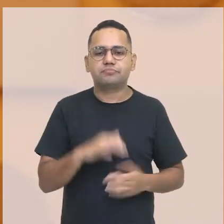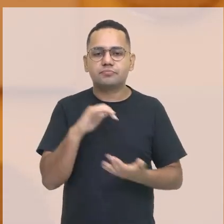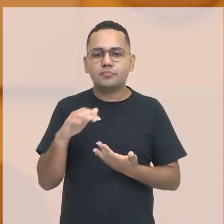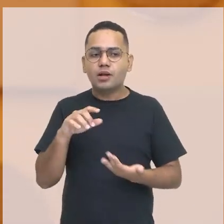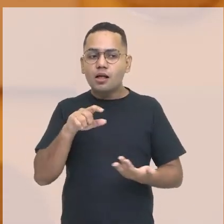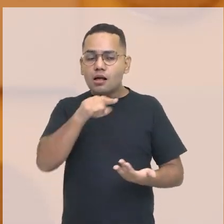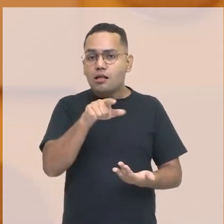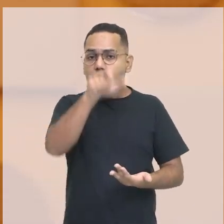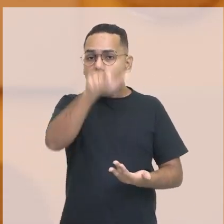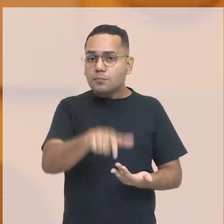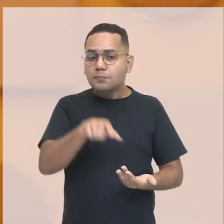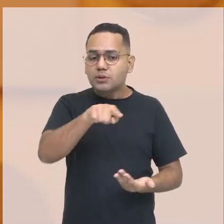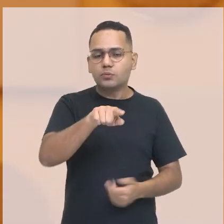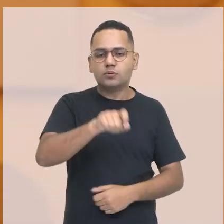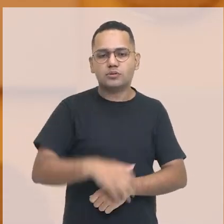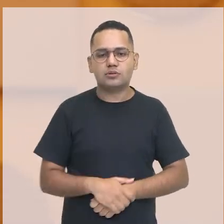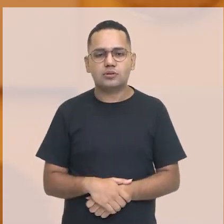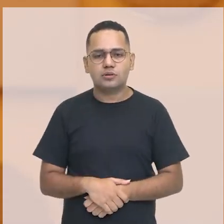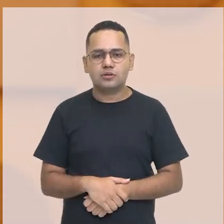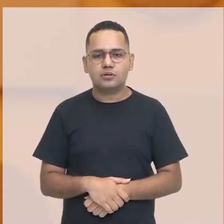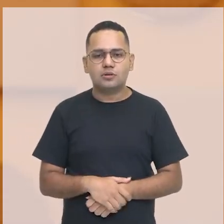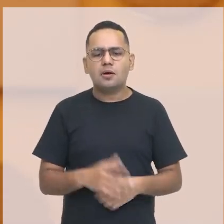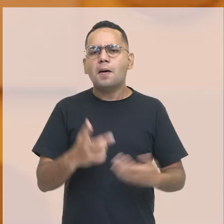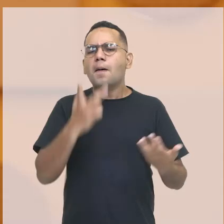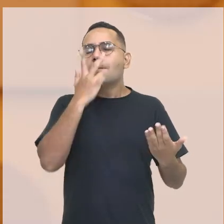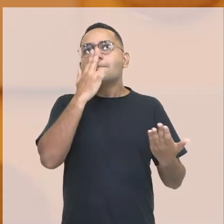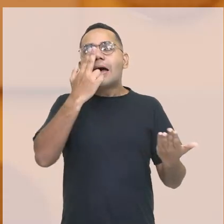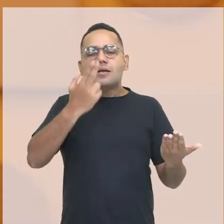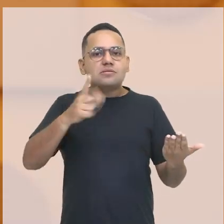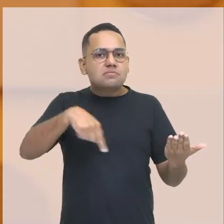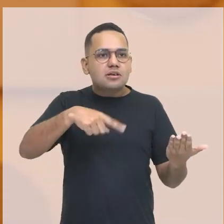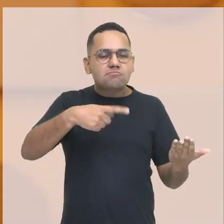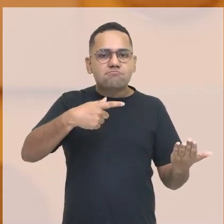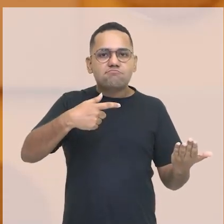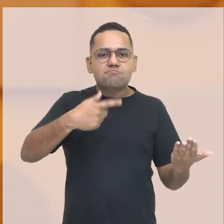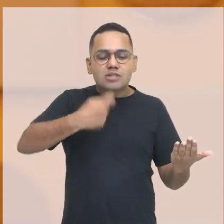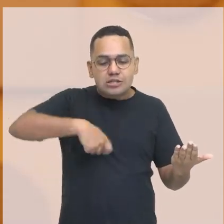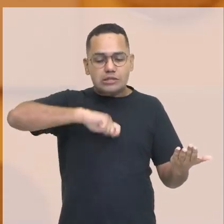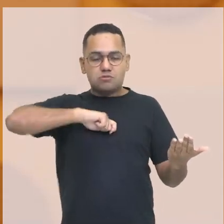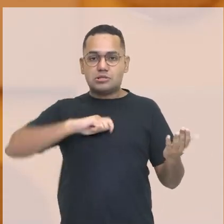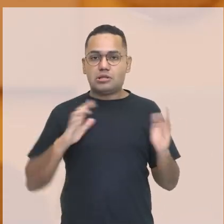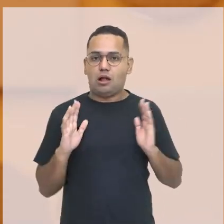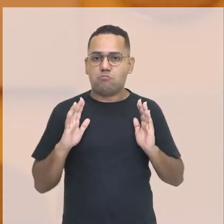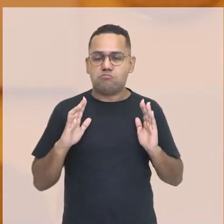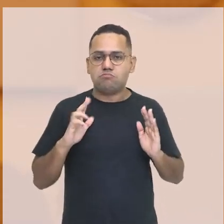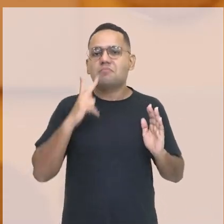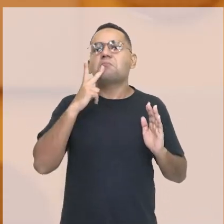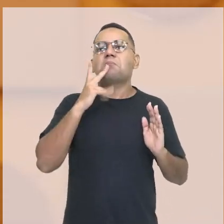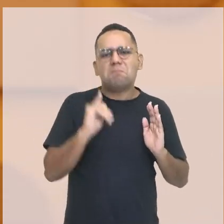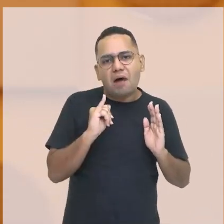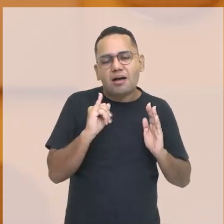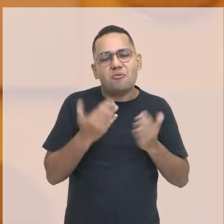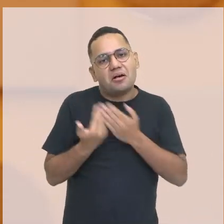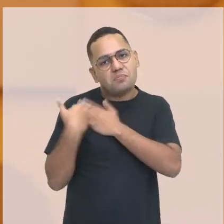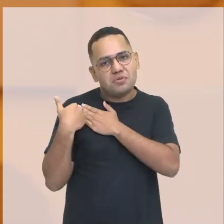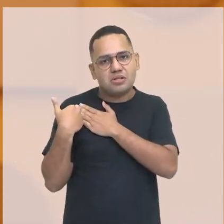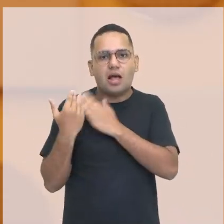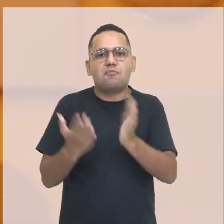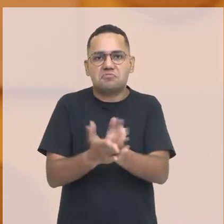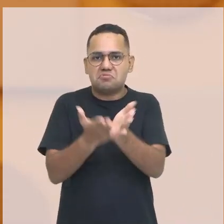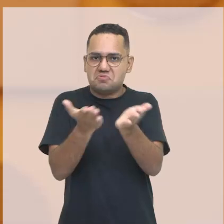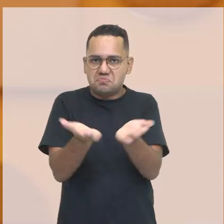Vargas construiu para si uma imagem do pai dos pobres, graças ali a digamos que a